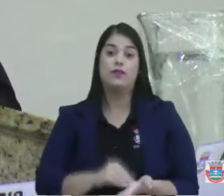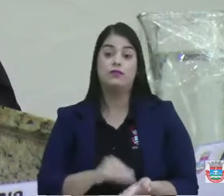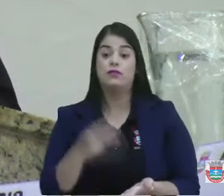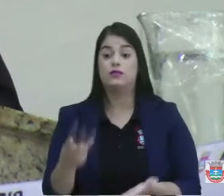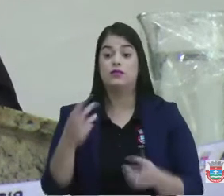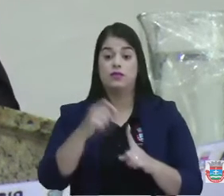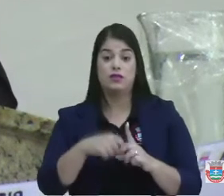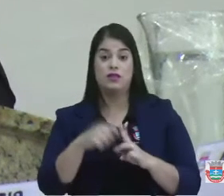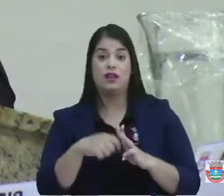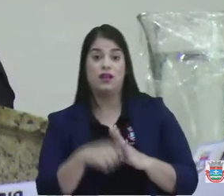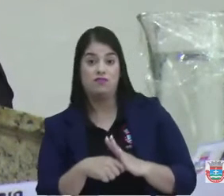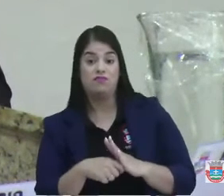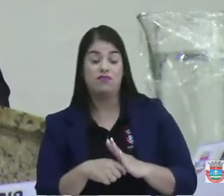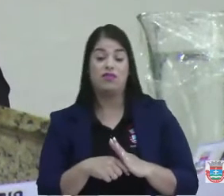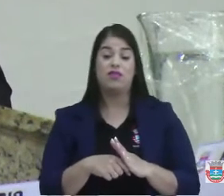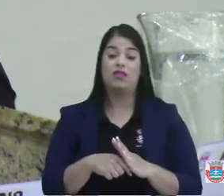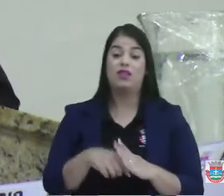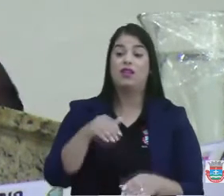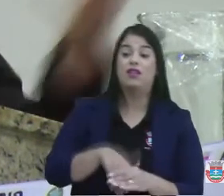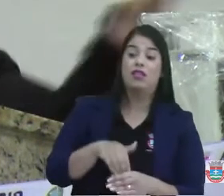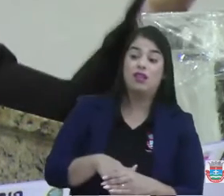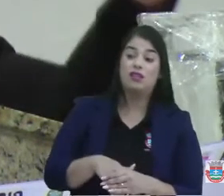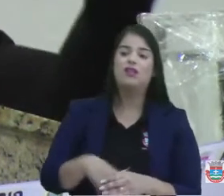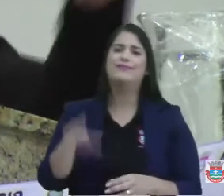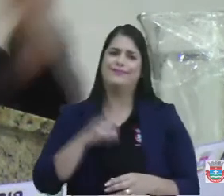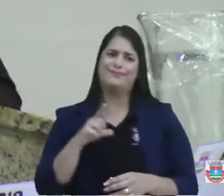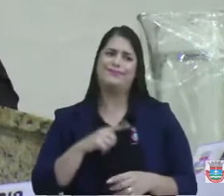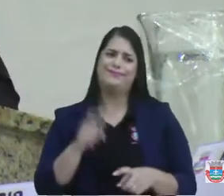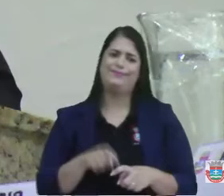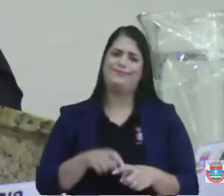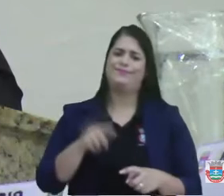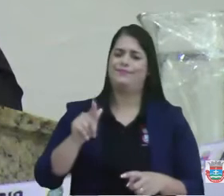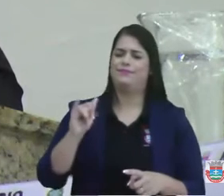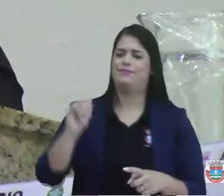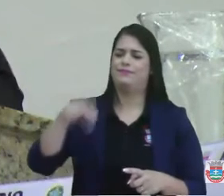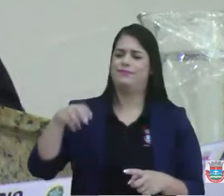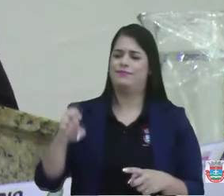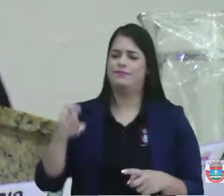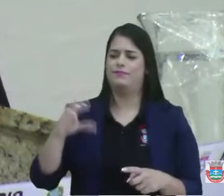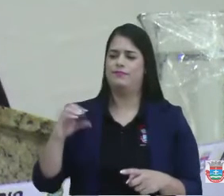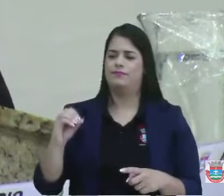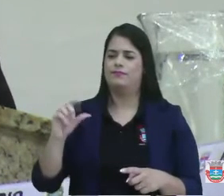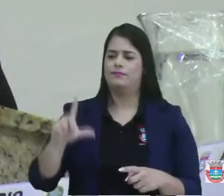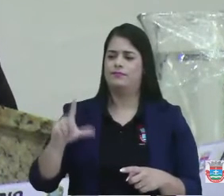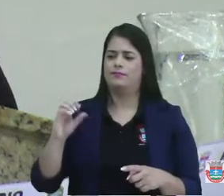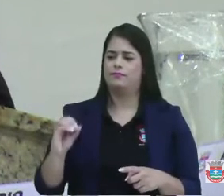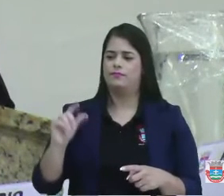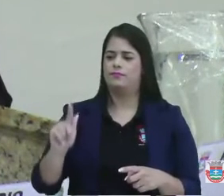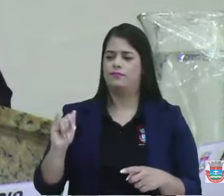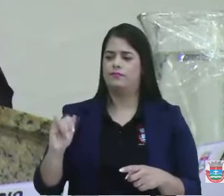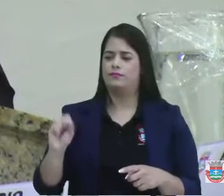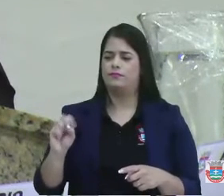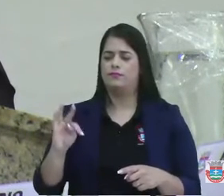três meses para a eleição para colocar da ginecologista porque todo todos somente sabe disso e sabe que eu estou falando a